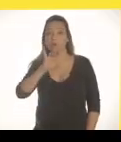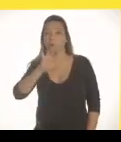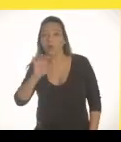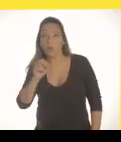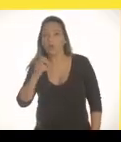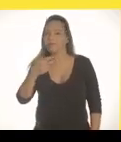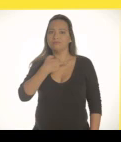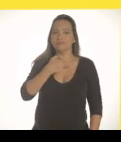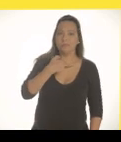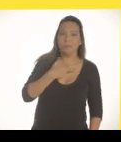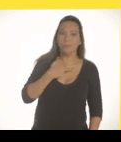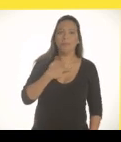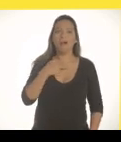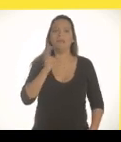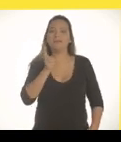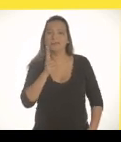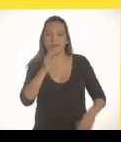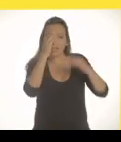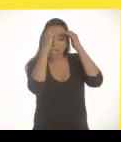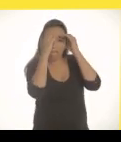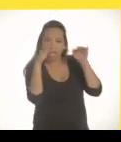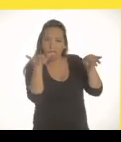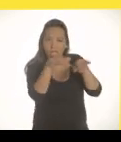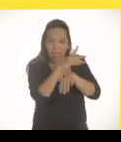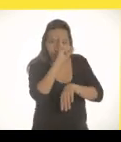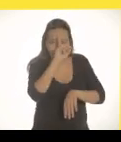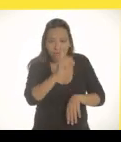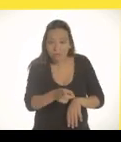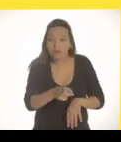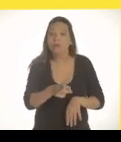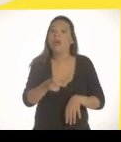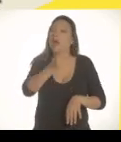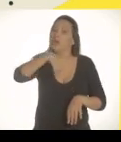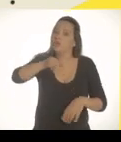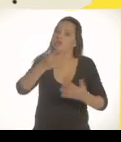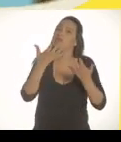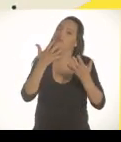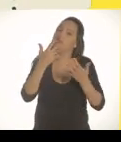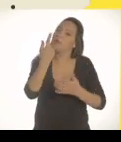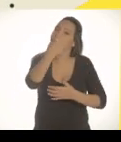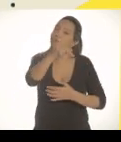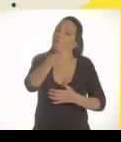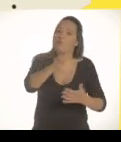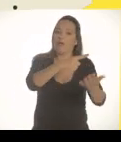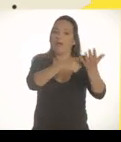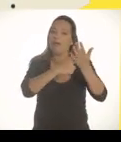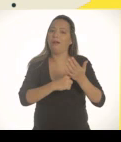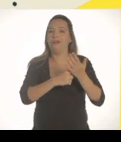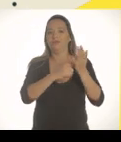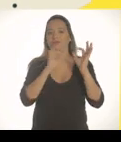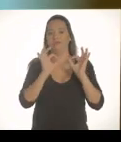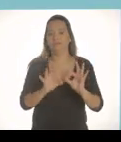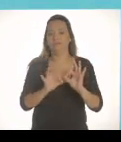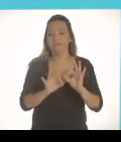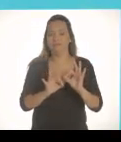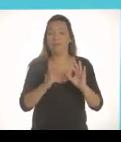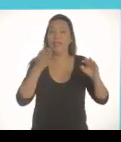Para o Rio não ficar nas mãos dos poderosos que sempre mandaram na cidade, a campanha do Freixo depende da ajuda de pessoas como